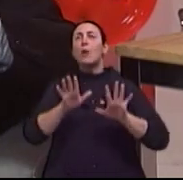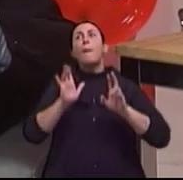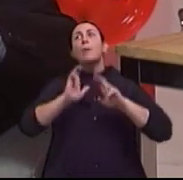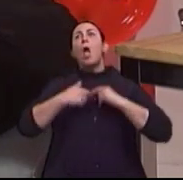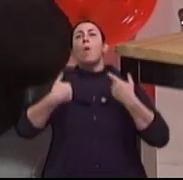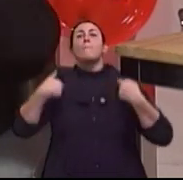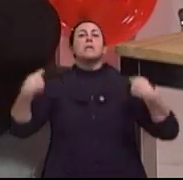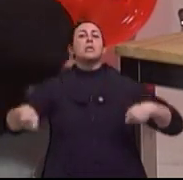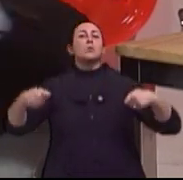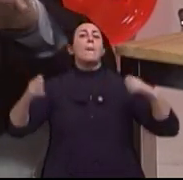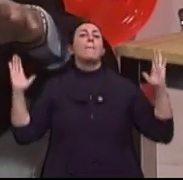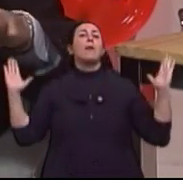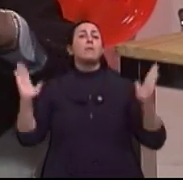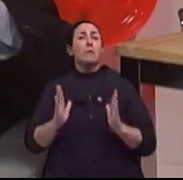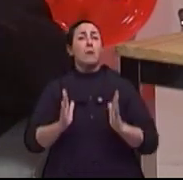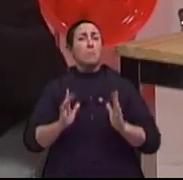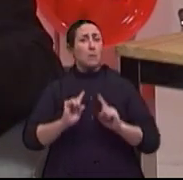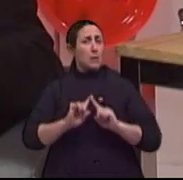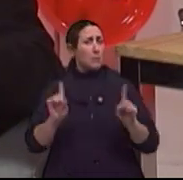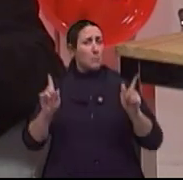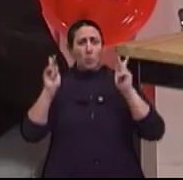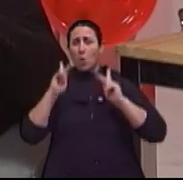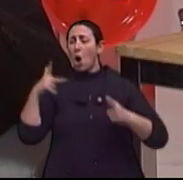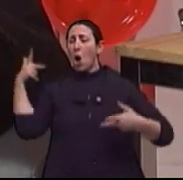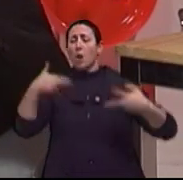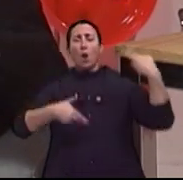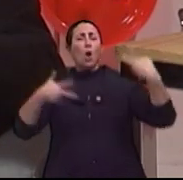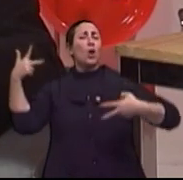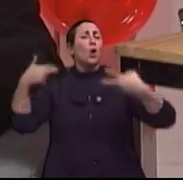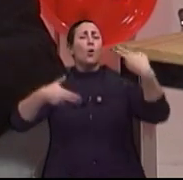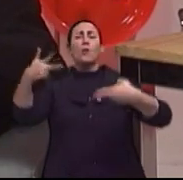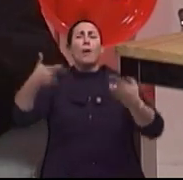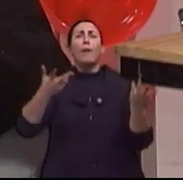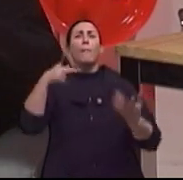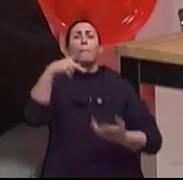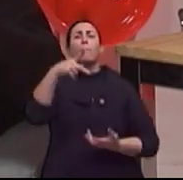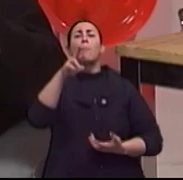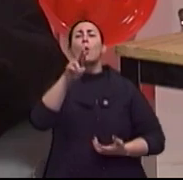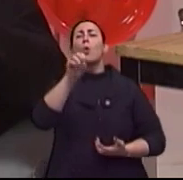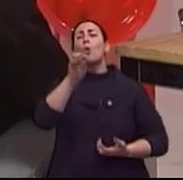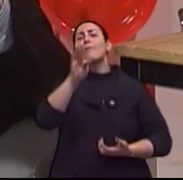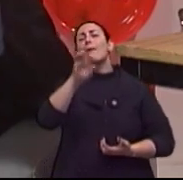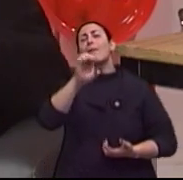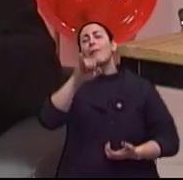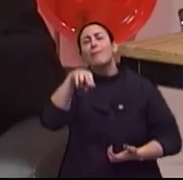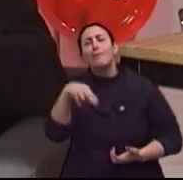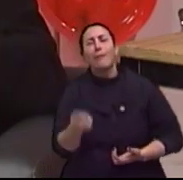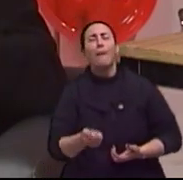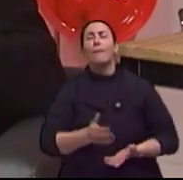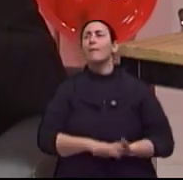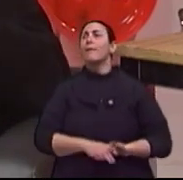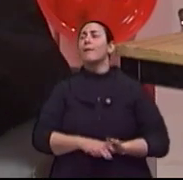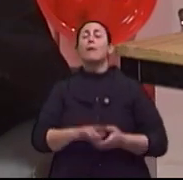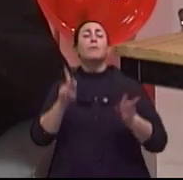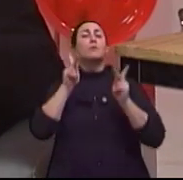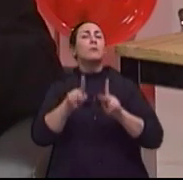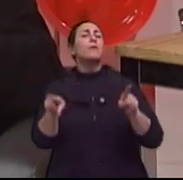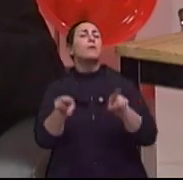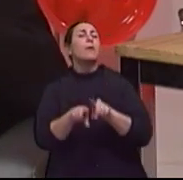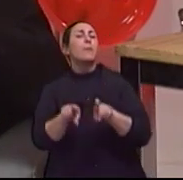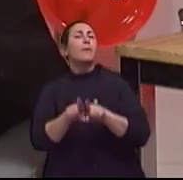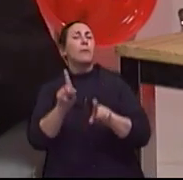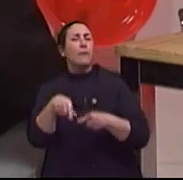emagrecer a pessoa Corta tudo corta proteína corta produtos é eh que são muito